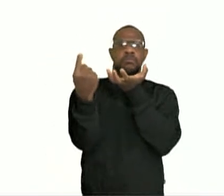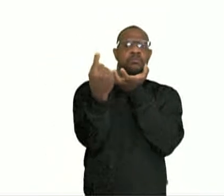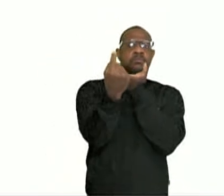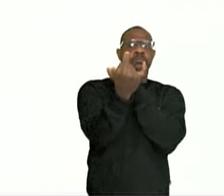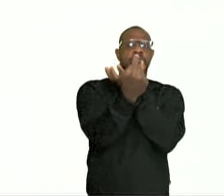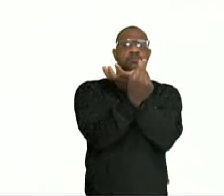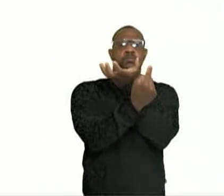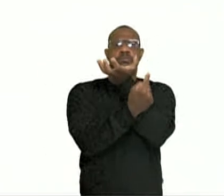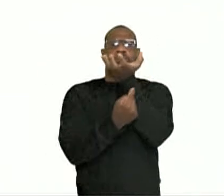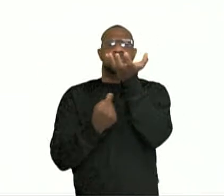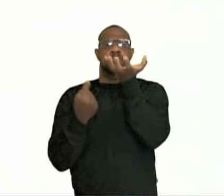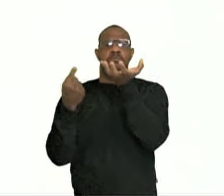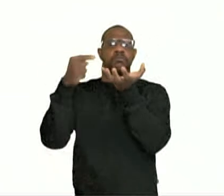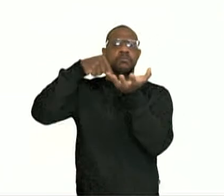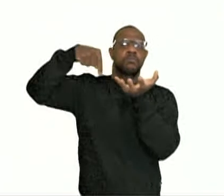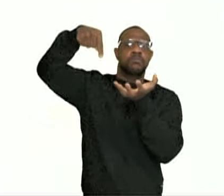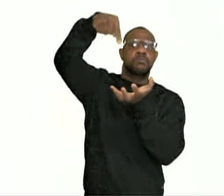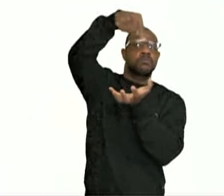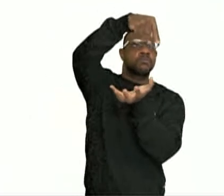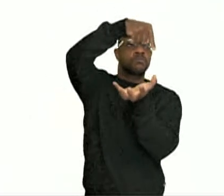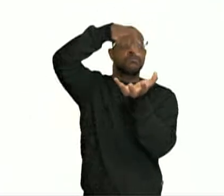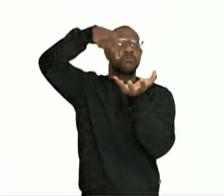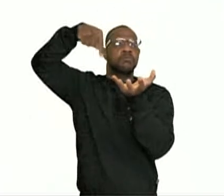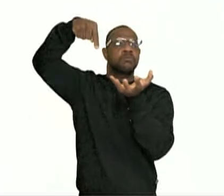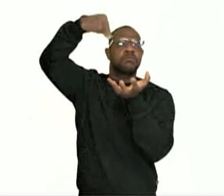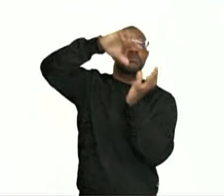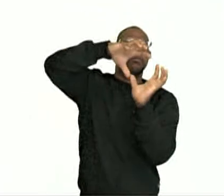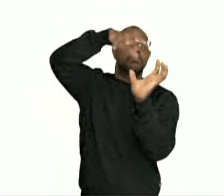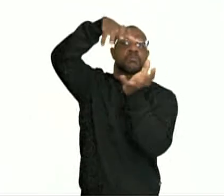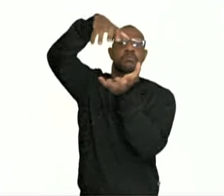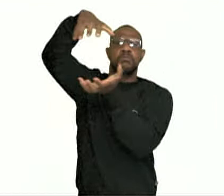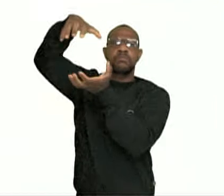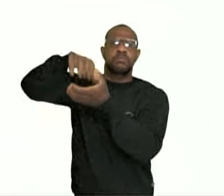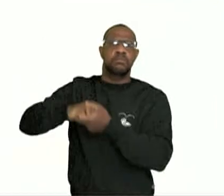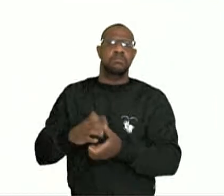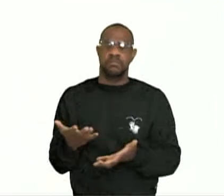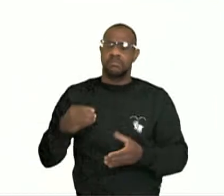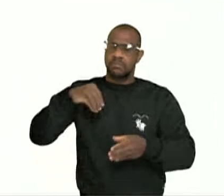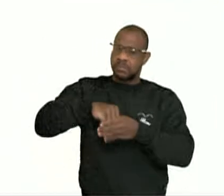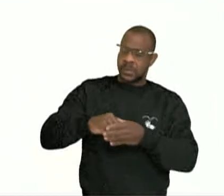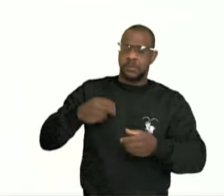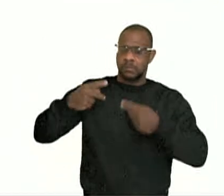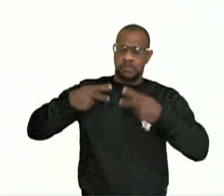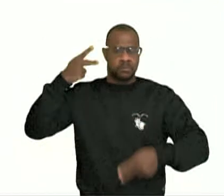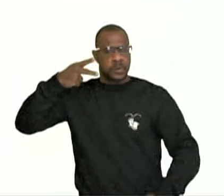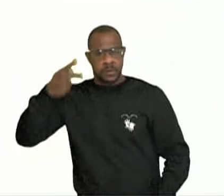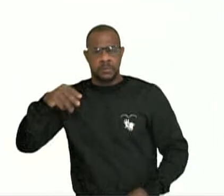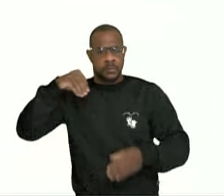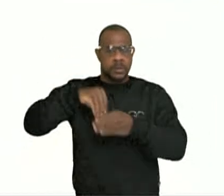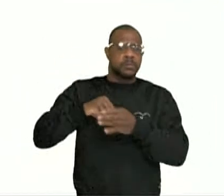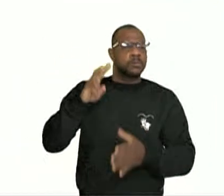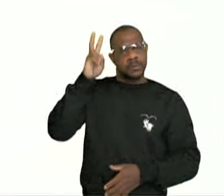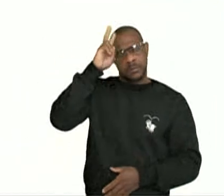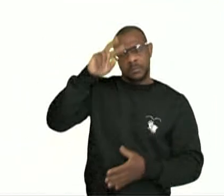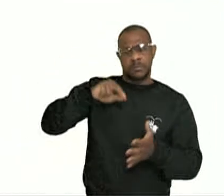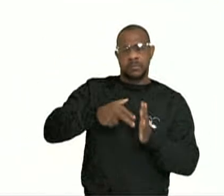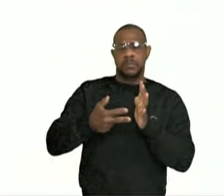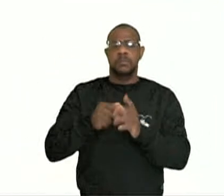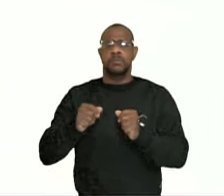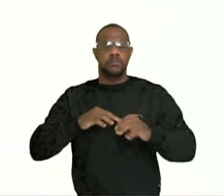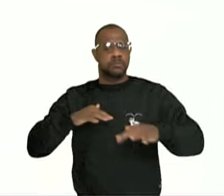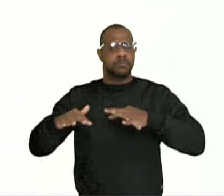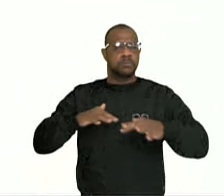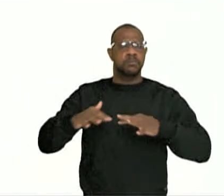da palavra revolução, né? Porém, em sentido político, que a gente usa aí no campo da história, significa movimento